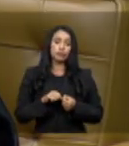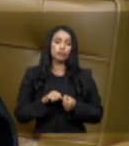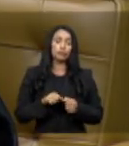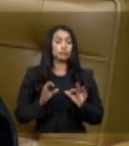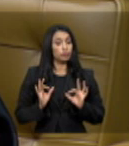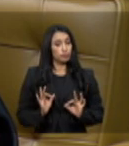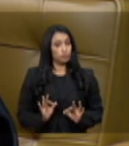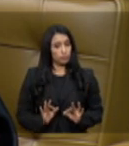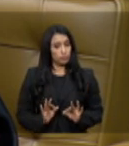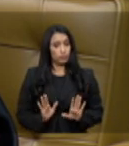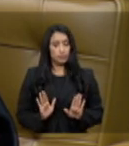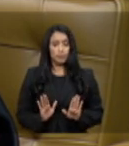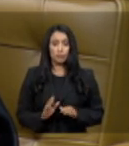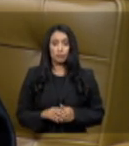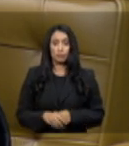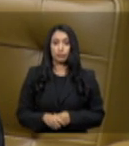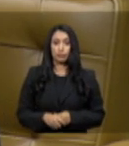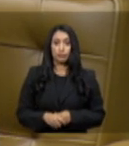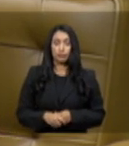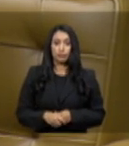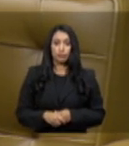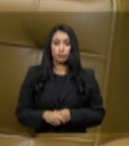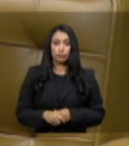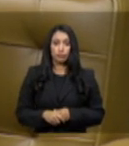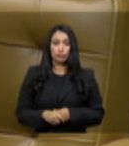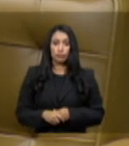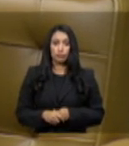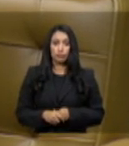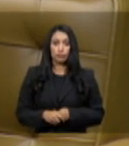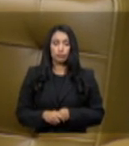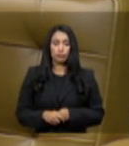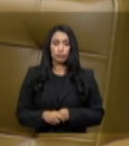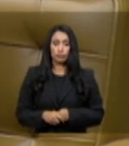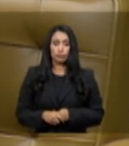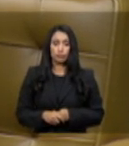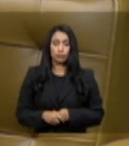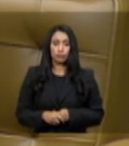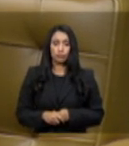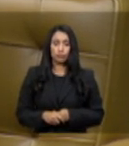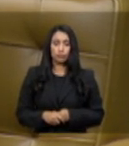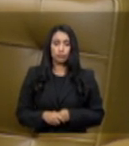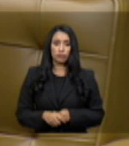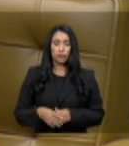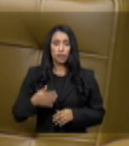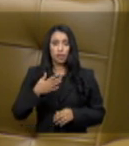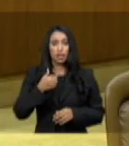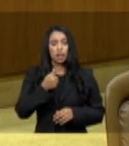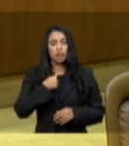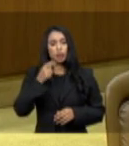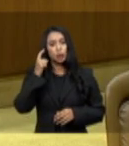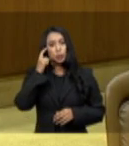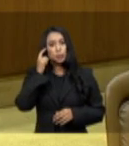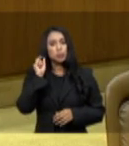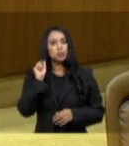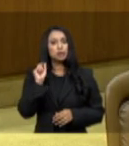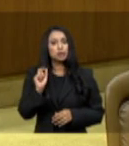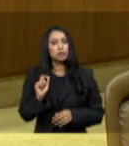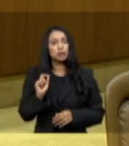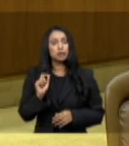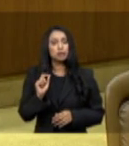certo é que talvez e amigos parece que